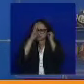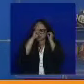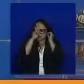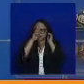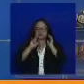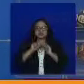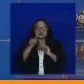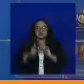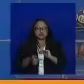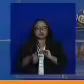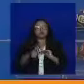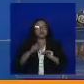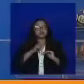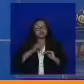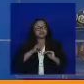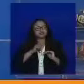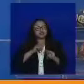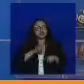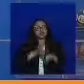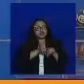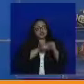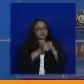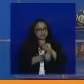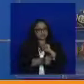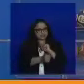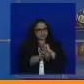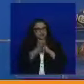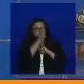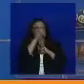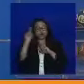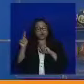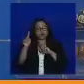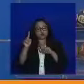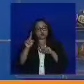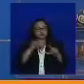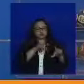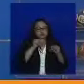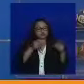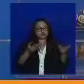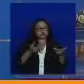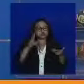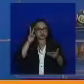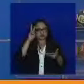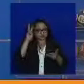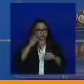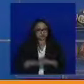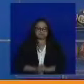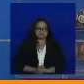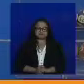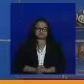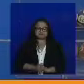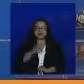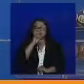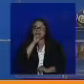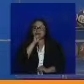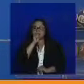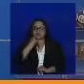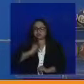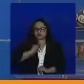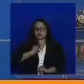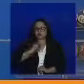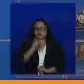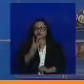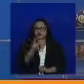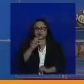que na sequência tem Super 7, o último sorteio desta segunda-feira. Bola laranja, número